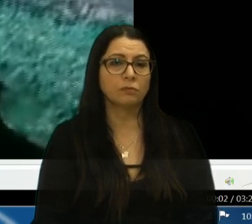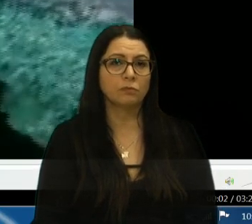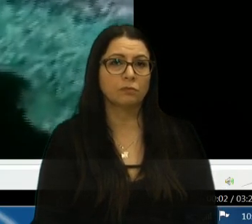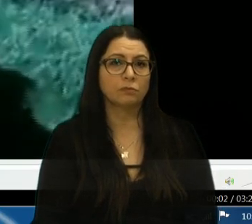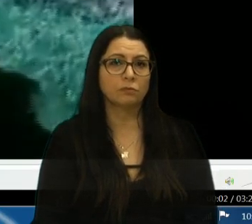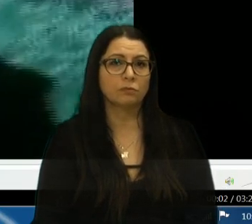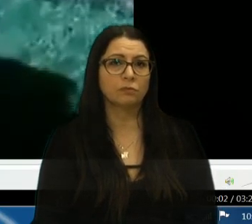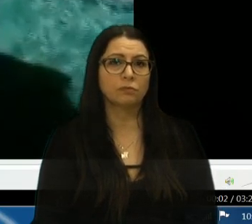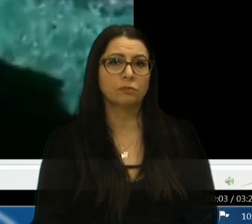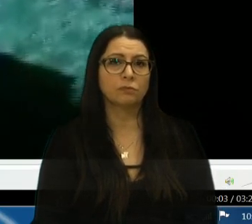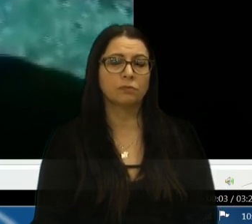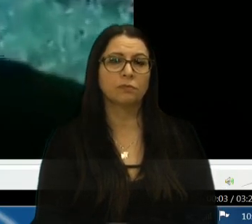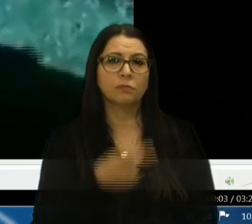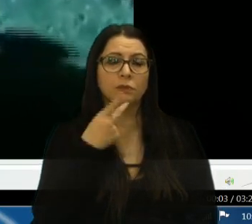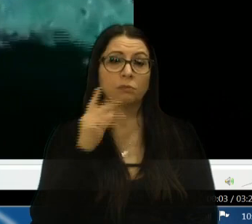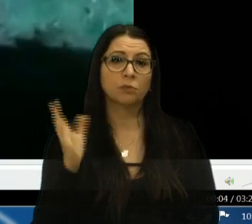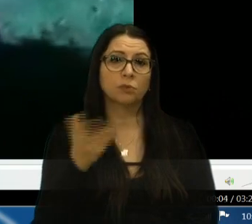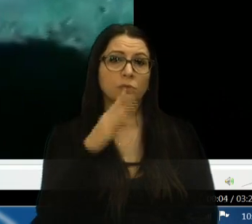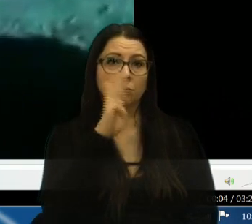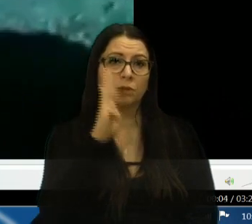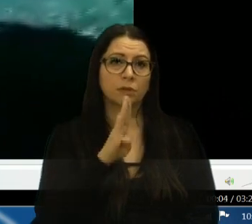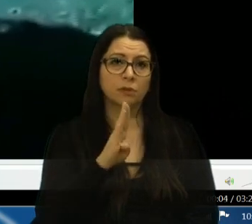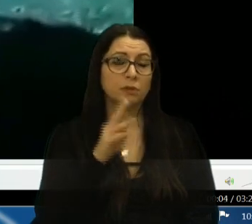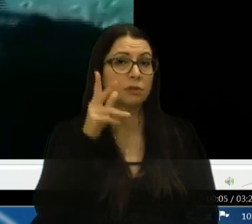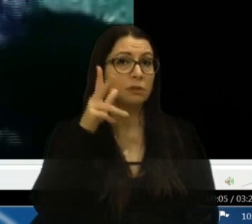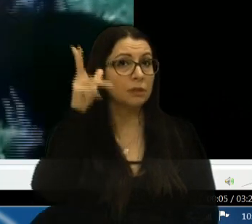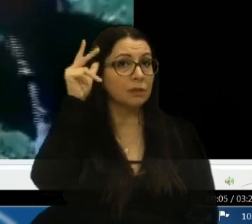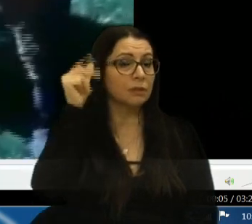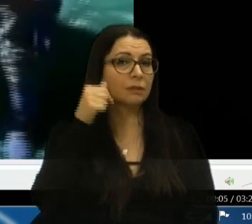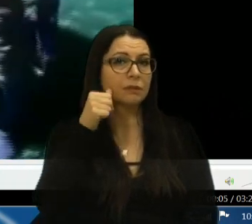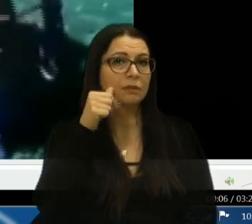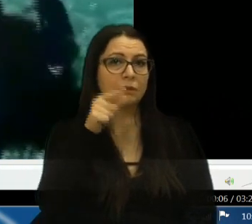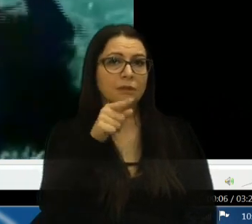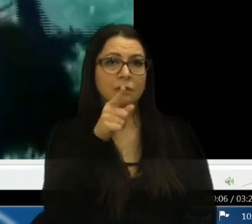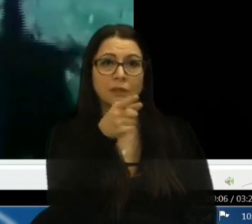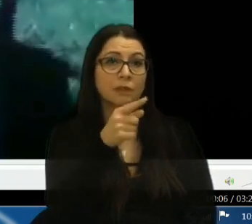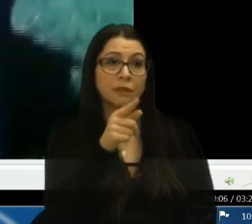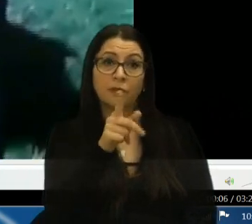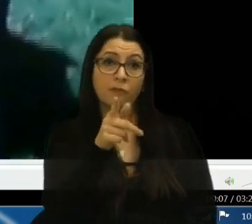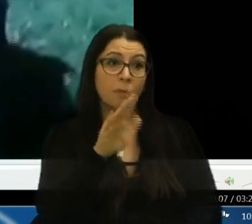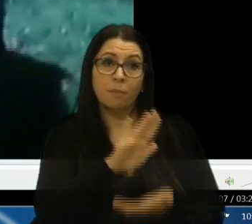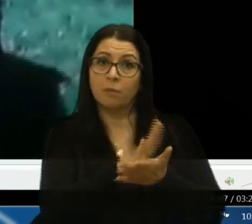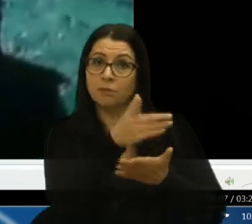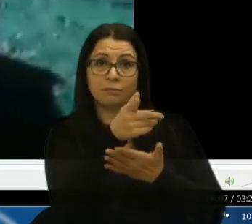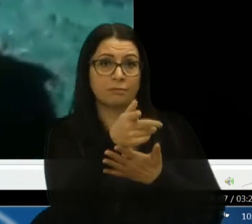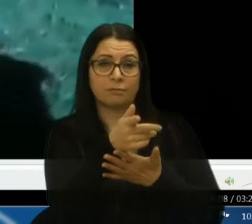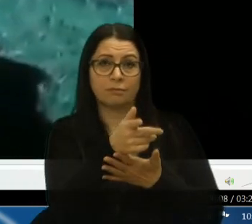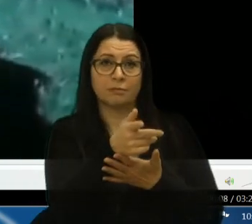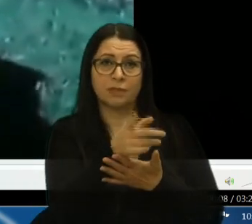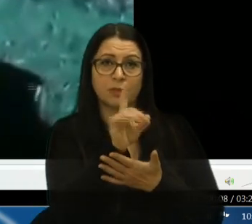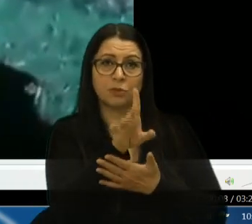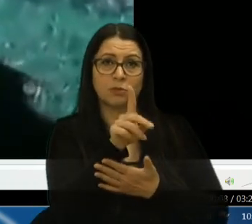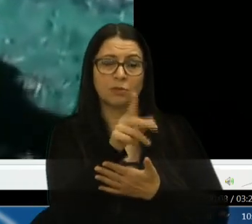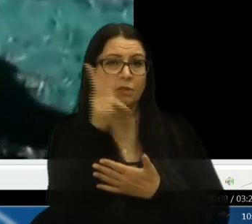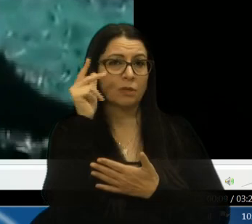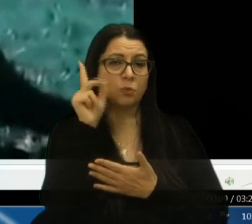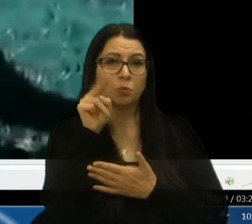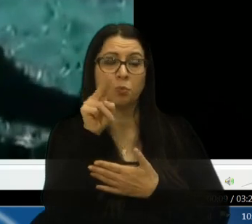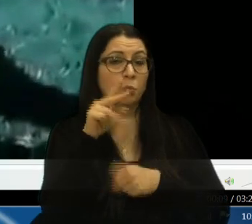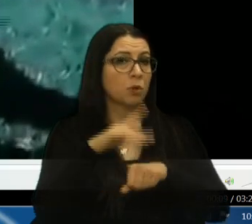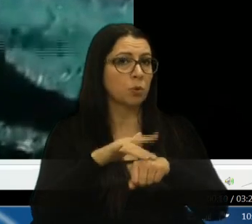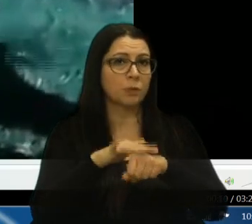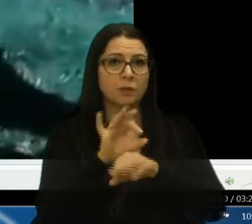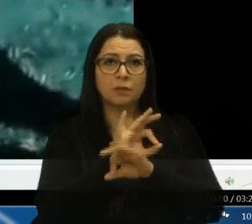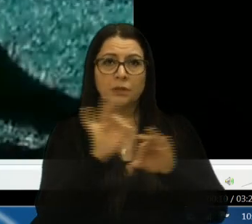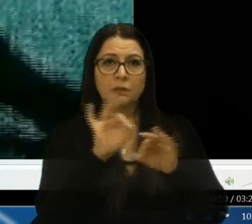Quero dizer para o Brasil inteiro, ó, que essa égua aqui está condenada para a morte. São uma égua que nunca teve doença